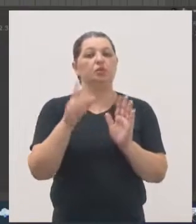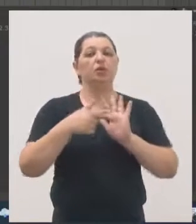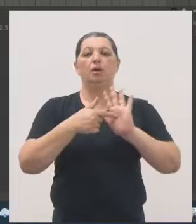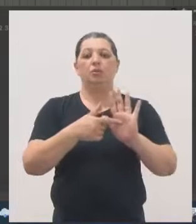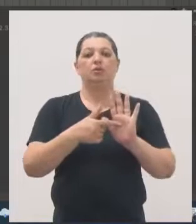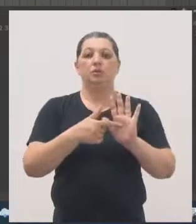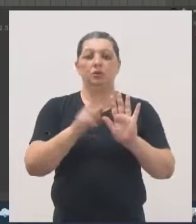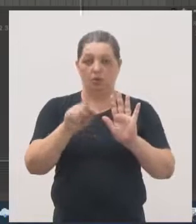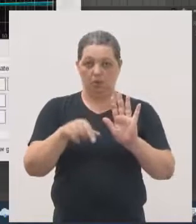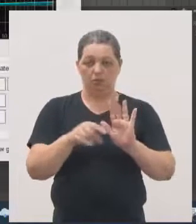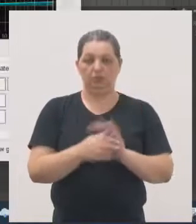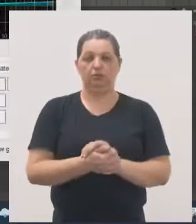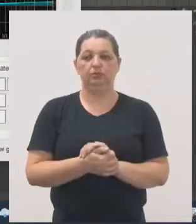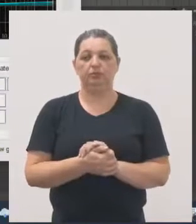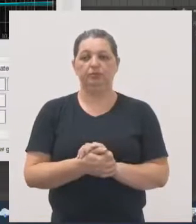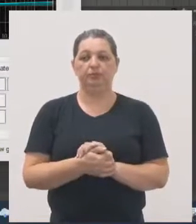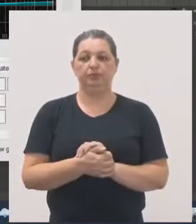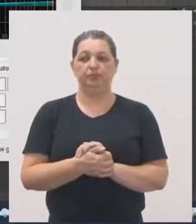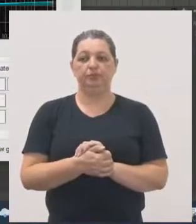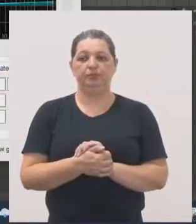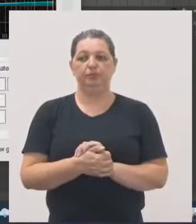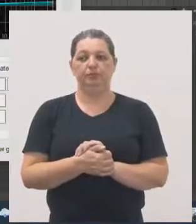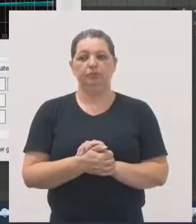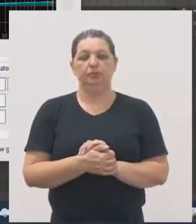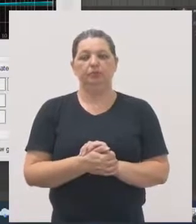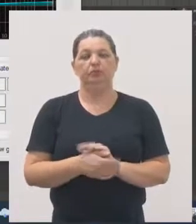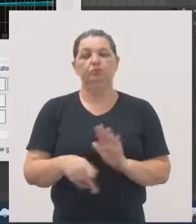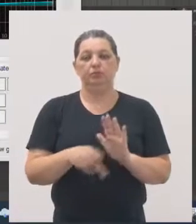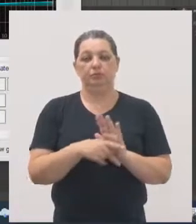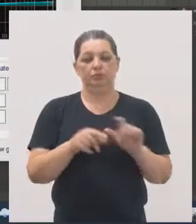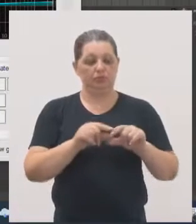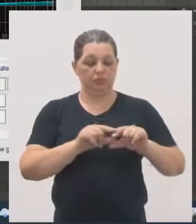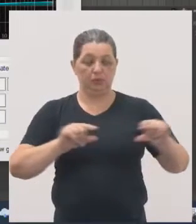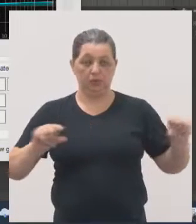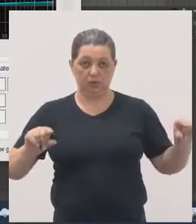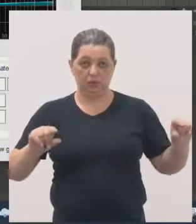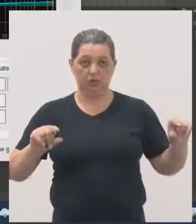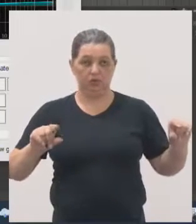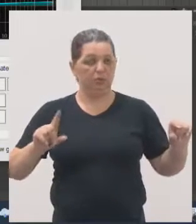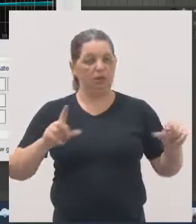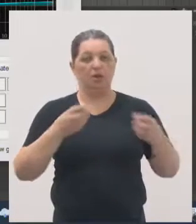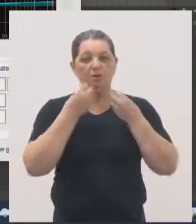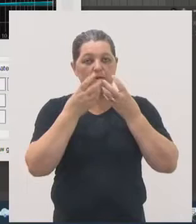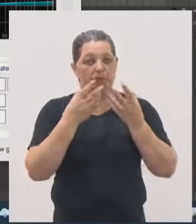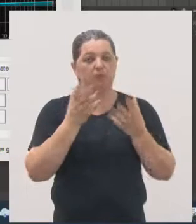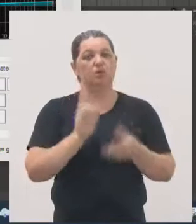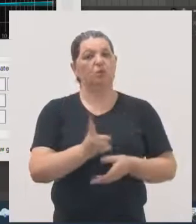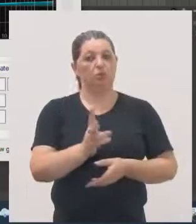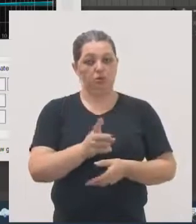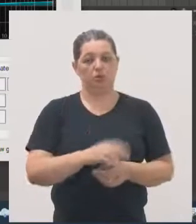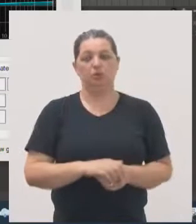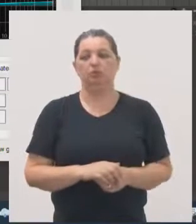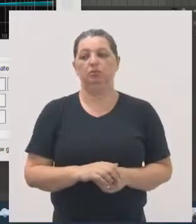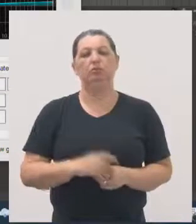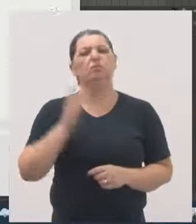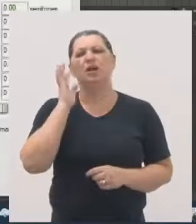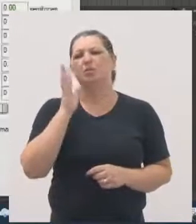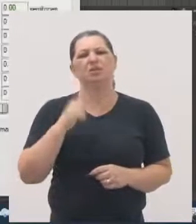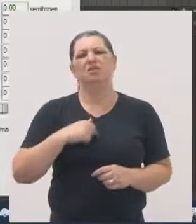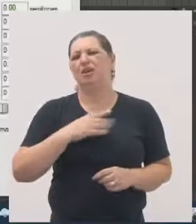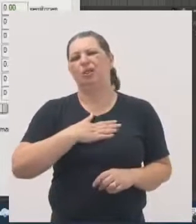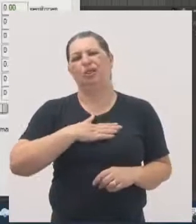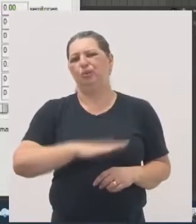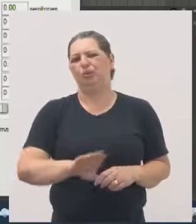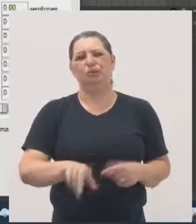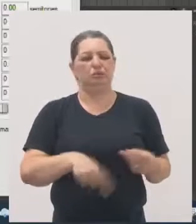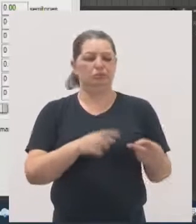aparecendo, né? Isso, ó, vamos abrir de novo. Tratado ali, aquele trecho, mas eu não perco a informação. Vamos imaginar que a gente não gostou do